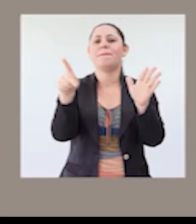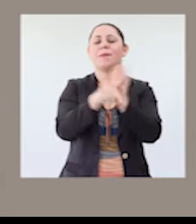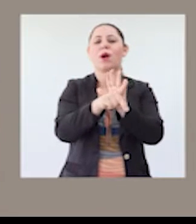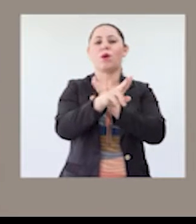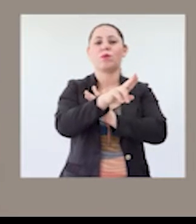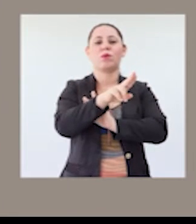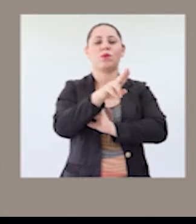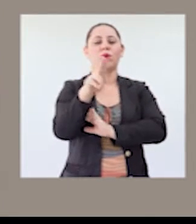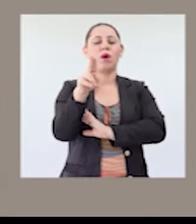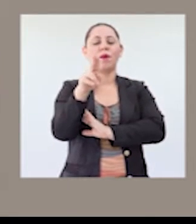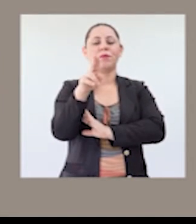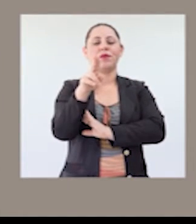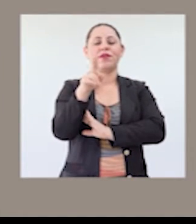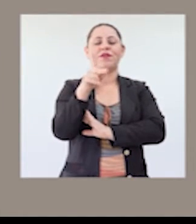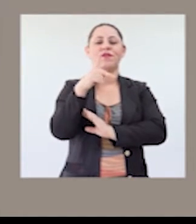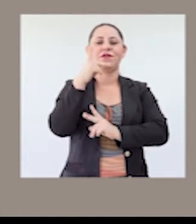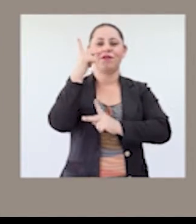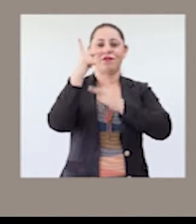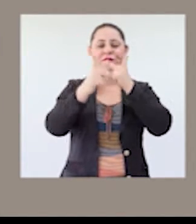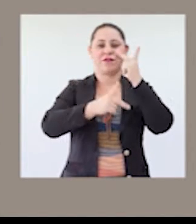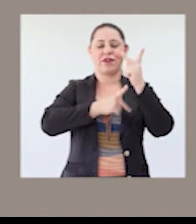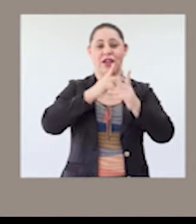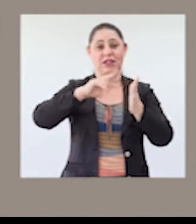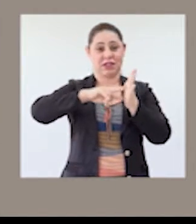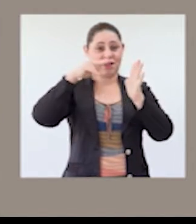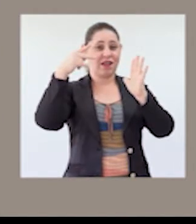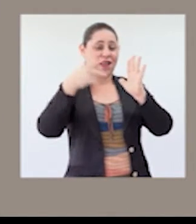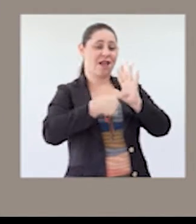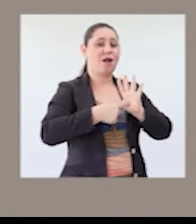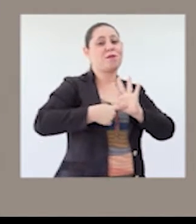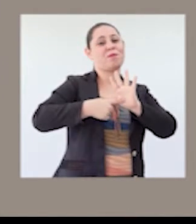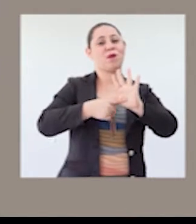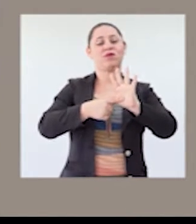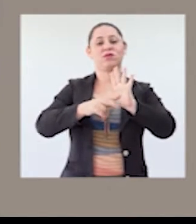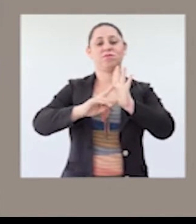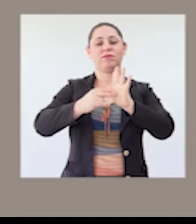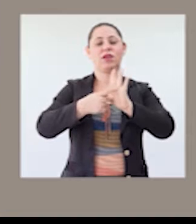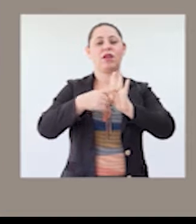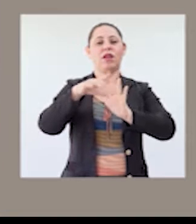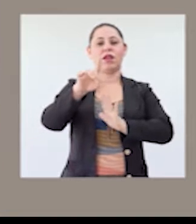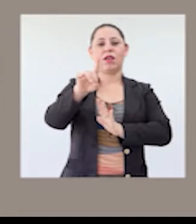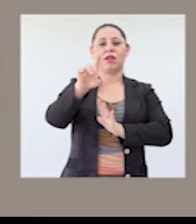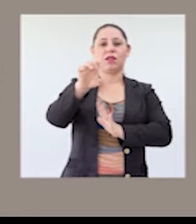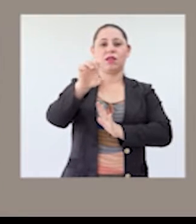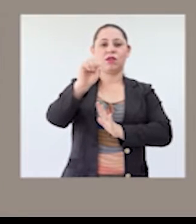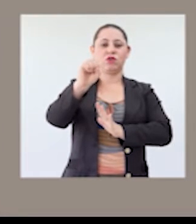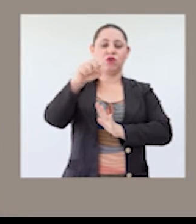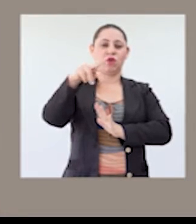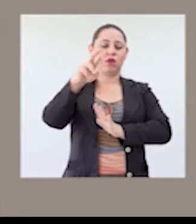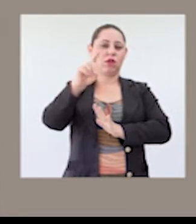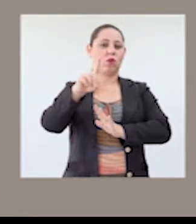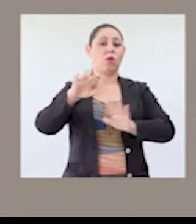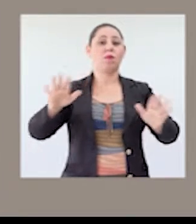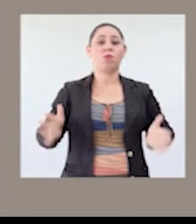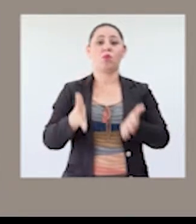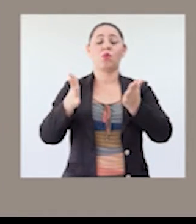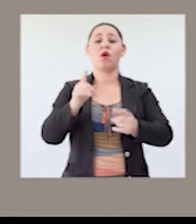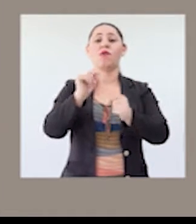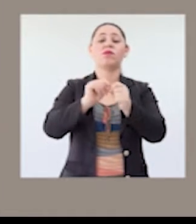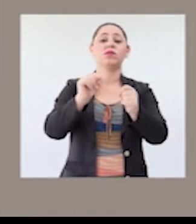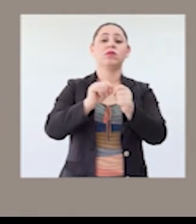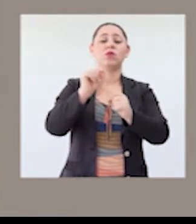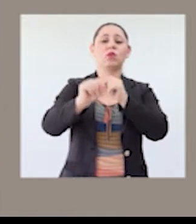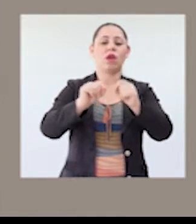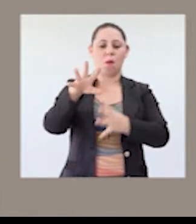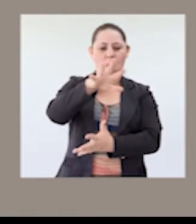própria palavra, ela por si, ela é bem expressiva, né? Desordem seria promover,